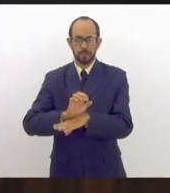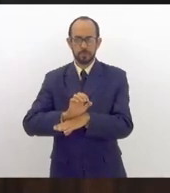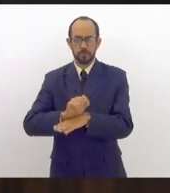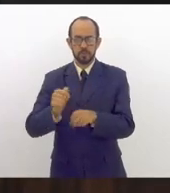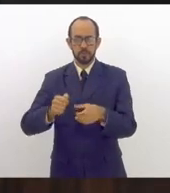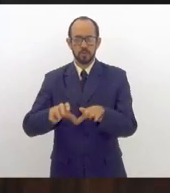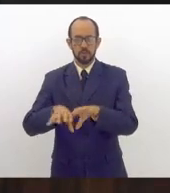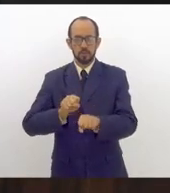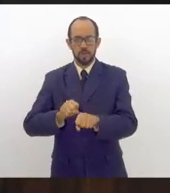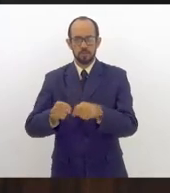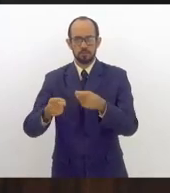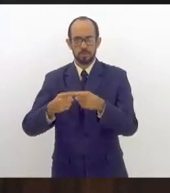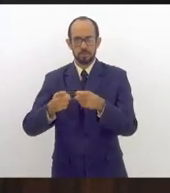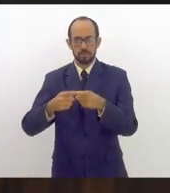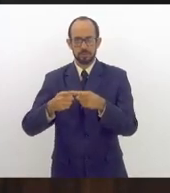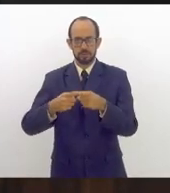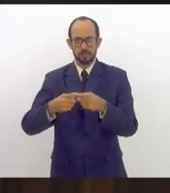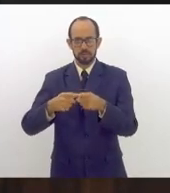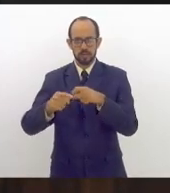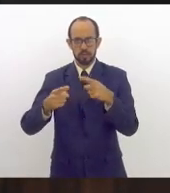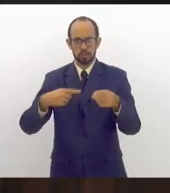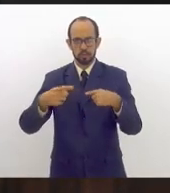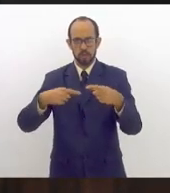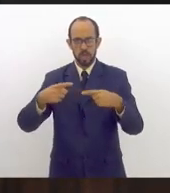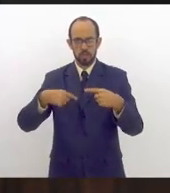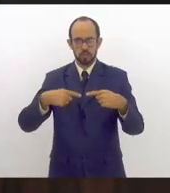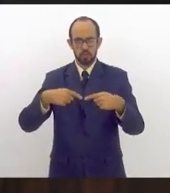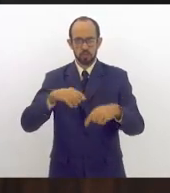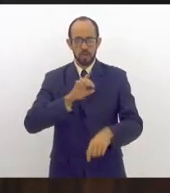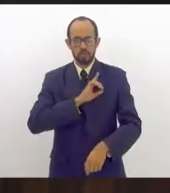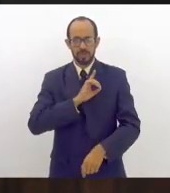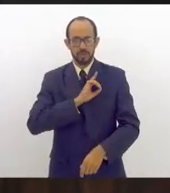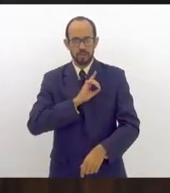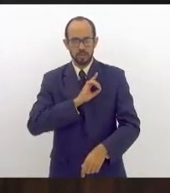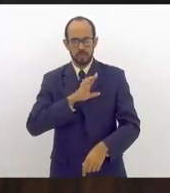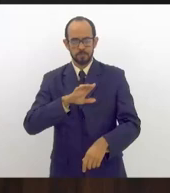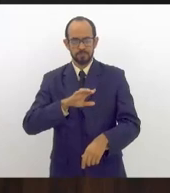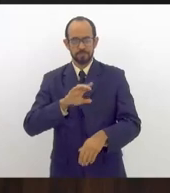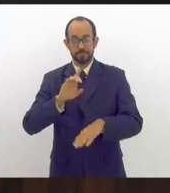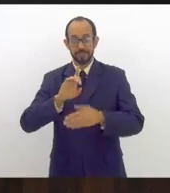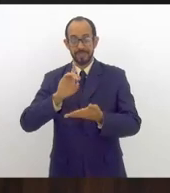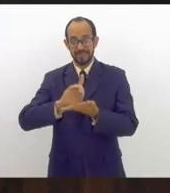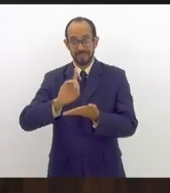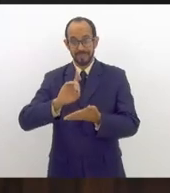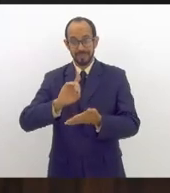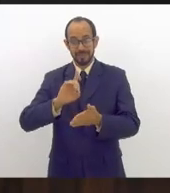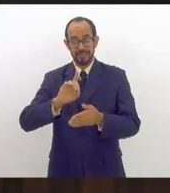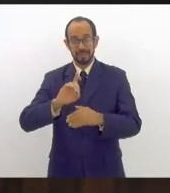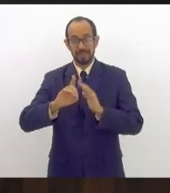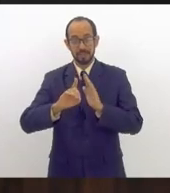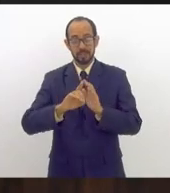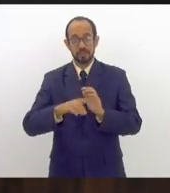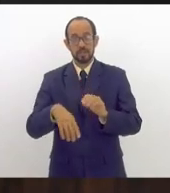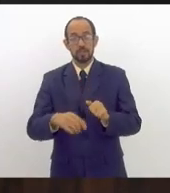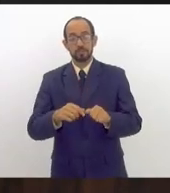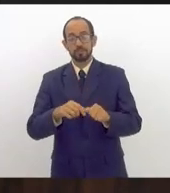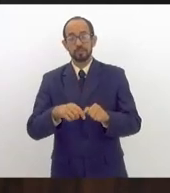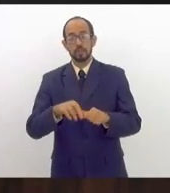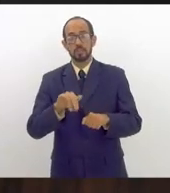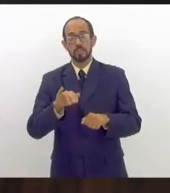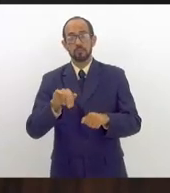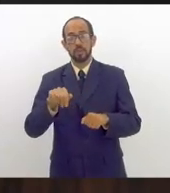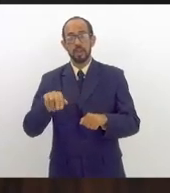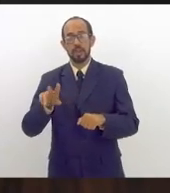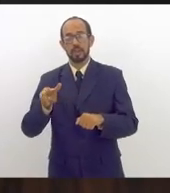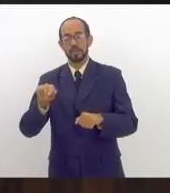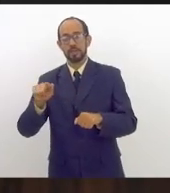medicina e especialização em medicina do trânsito para o DETRAN-RJ. Parecida a comissão de indicação legislativa favorável, deputado Rosenberg Reis.